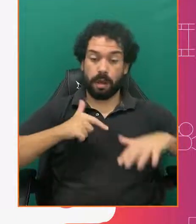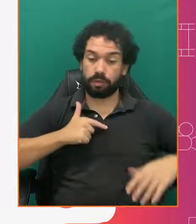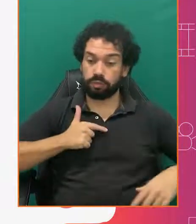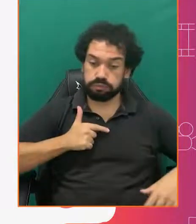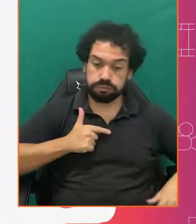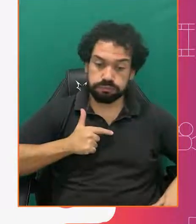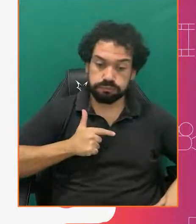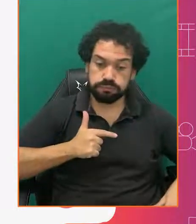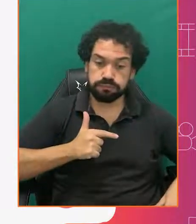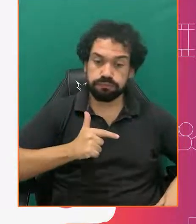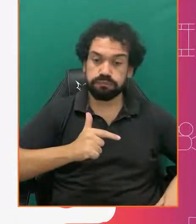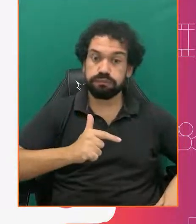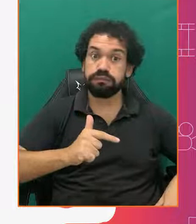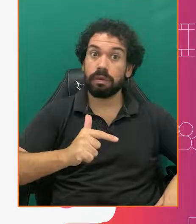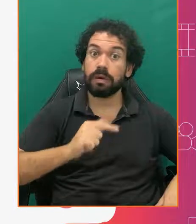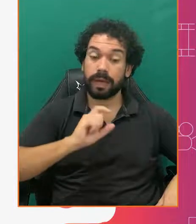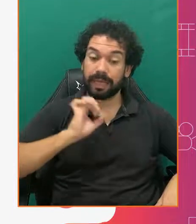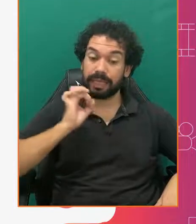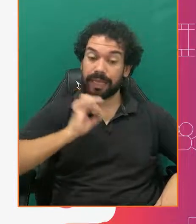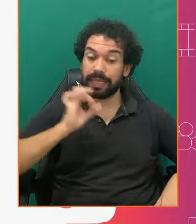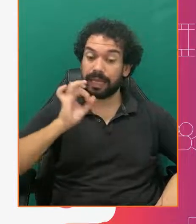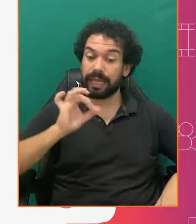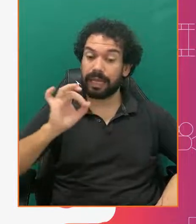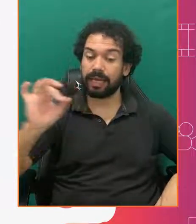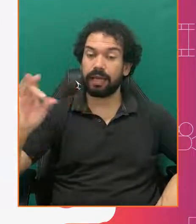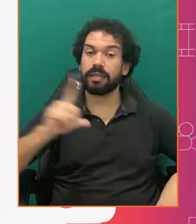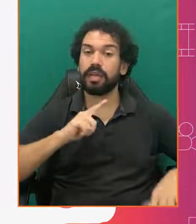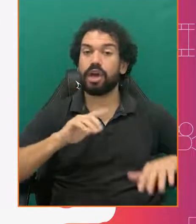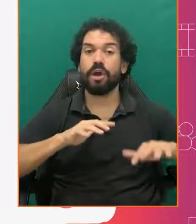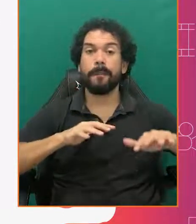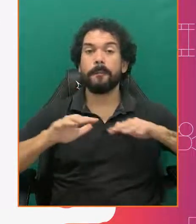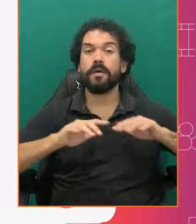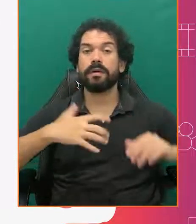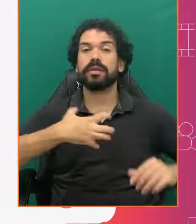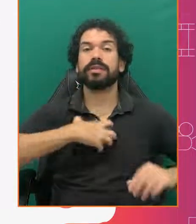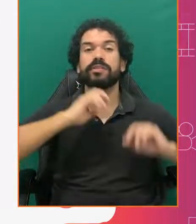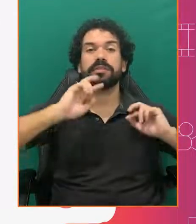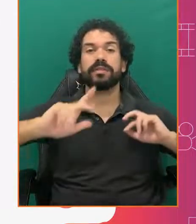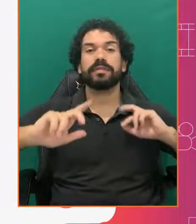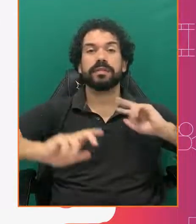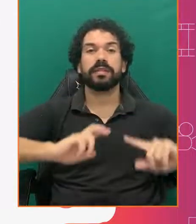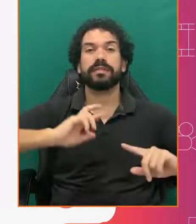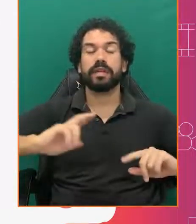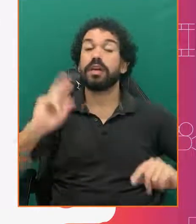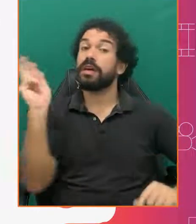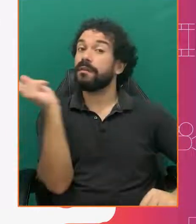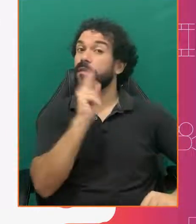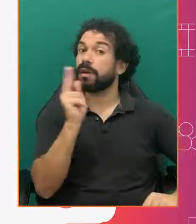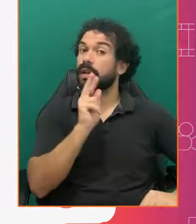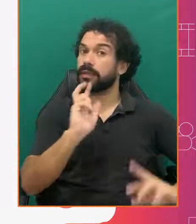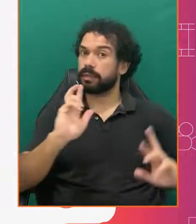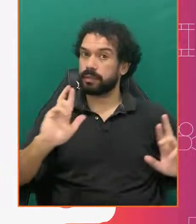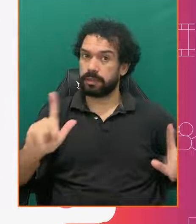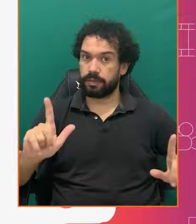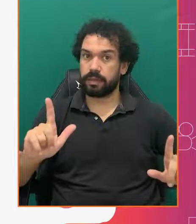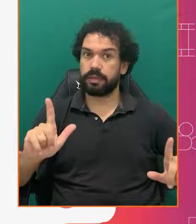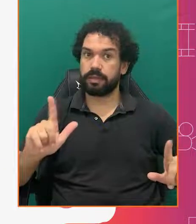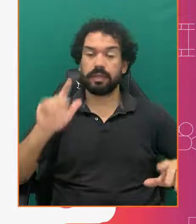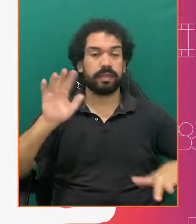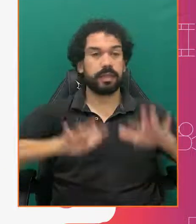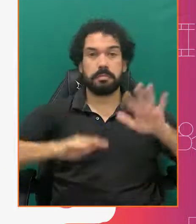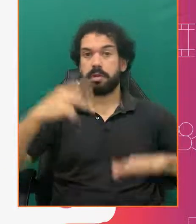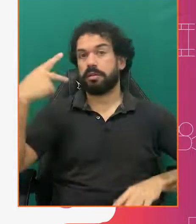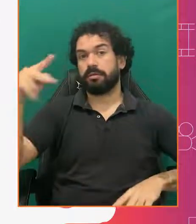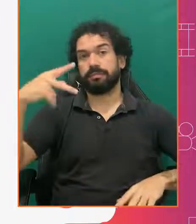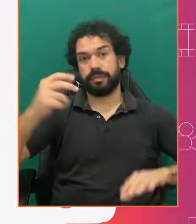movimento e cada item vai se mover de uma forma diferente, uma velocidade diferente, de acordo